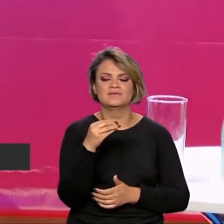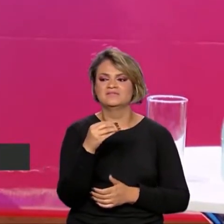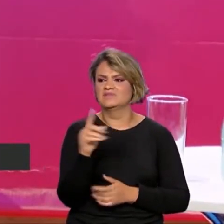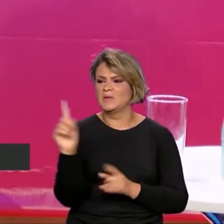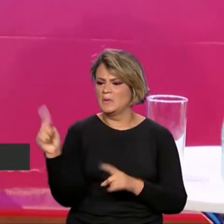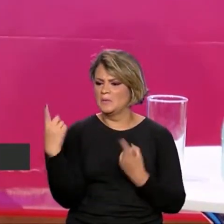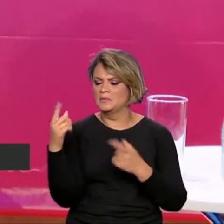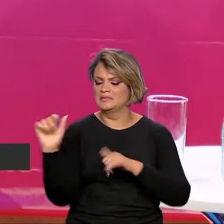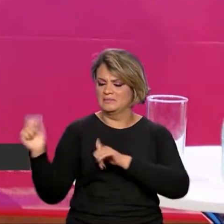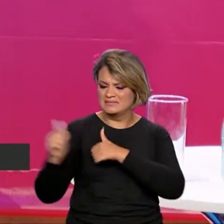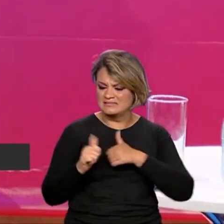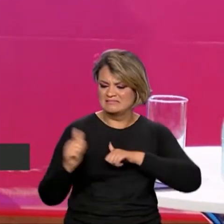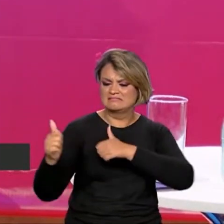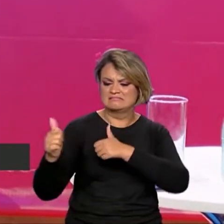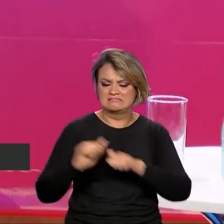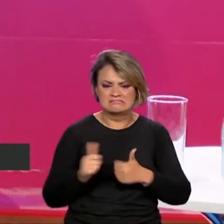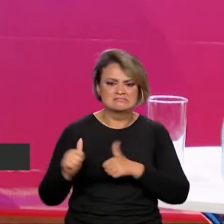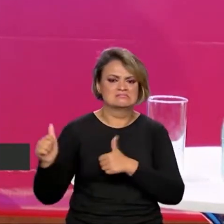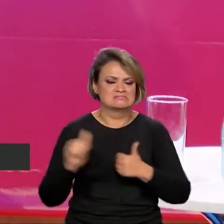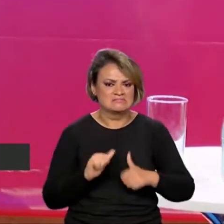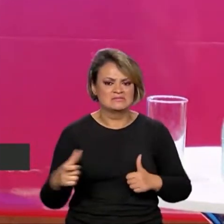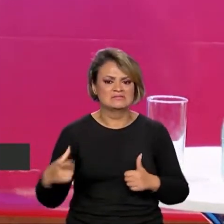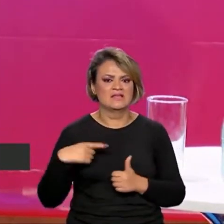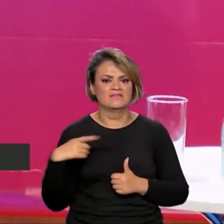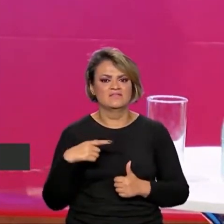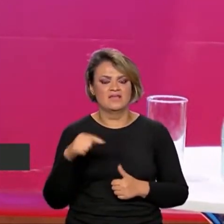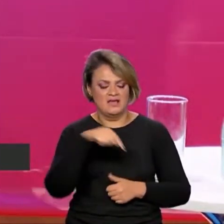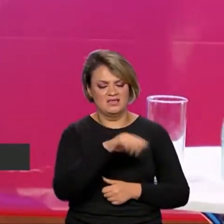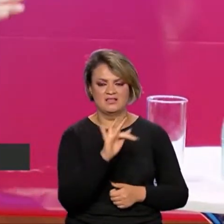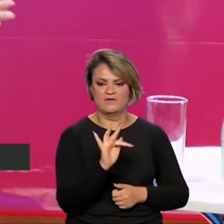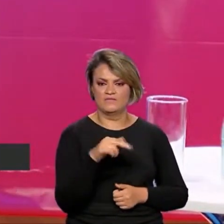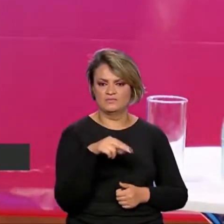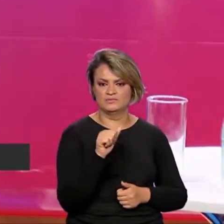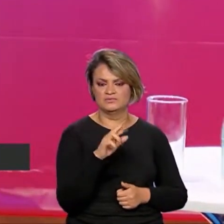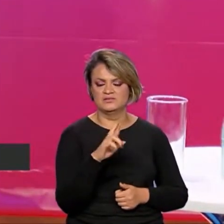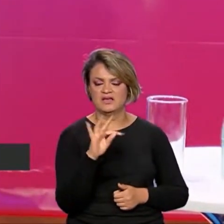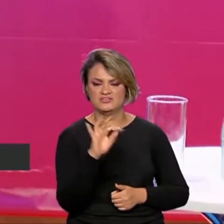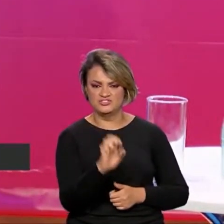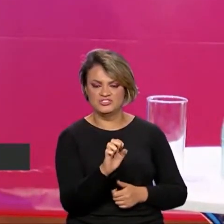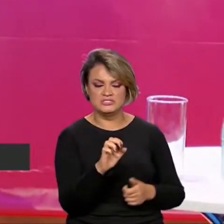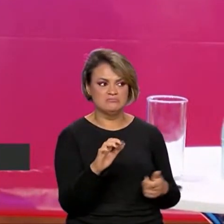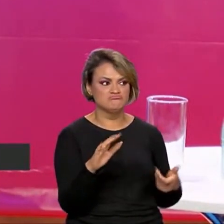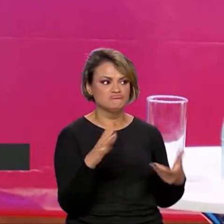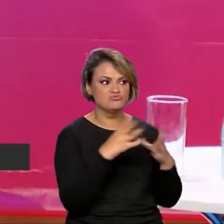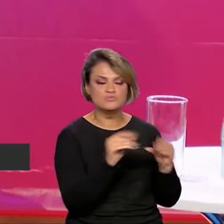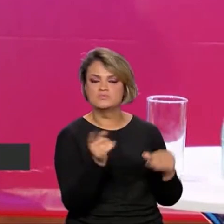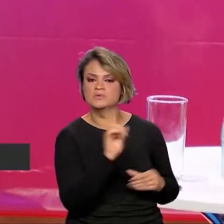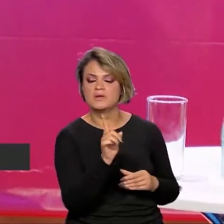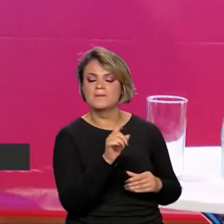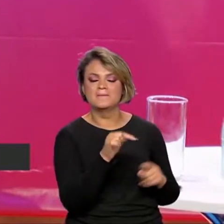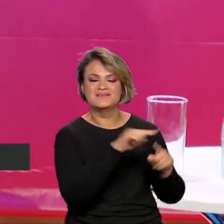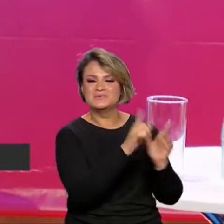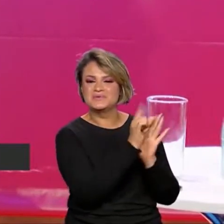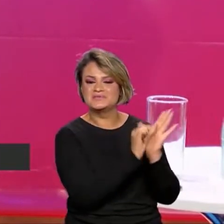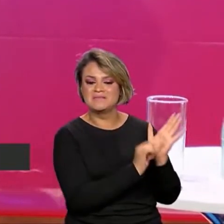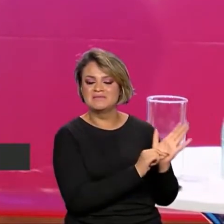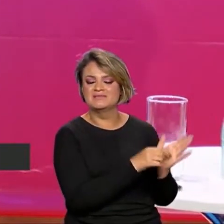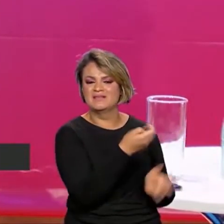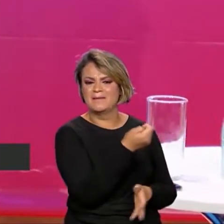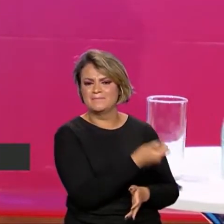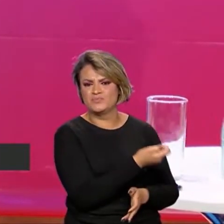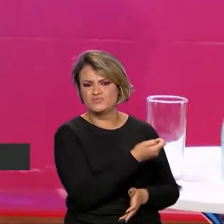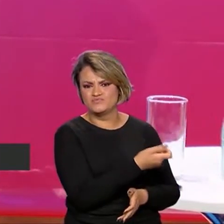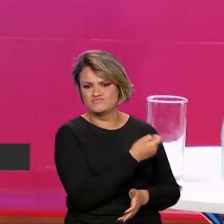ataques, perseguição a servidores. No caso da Funarte, que não foi extinta, se manteve um orçamento de